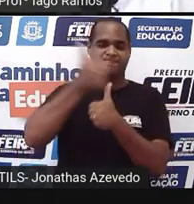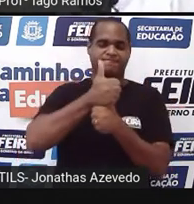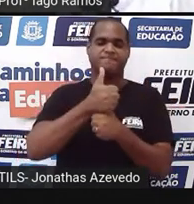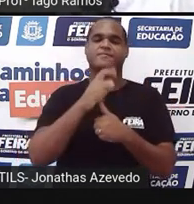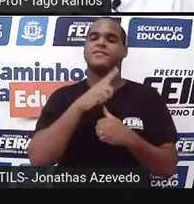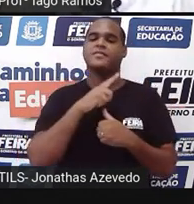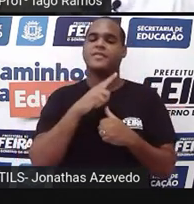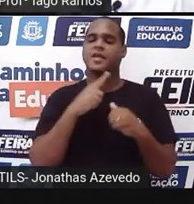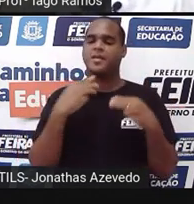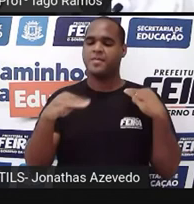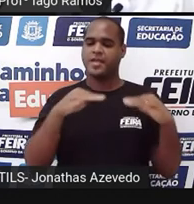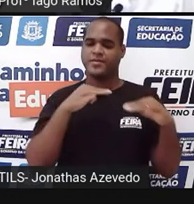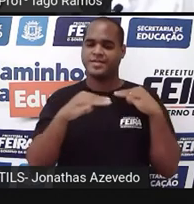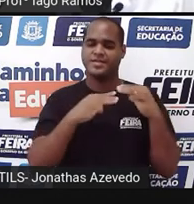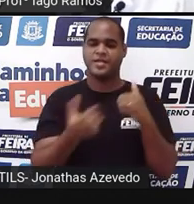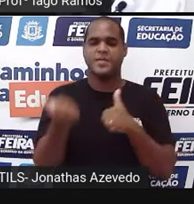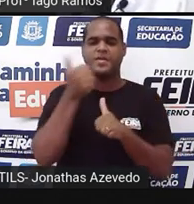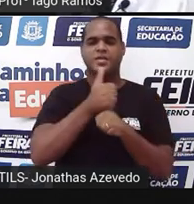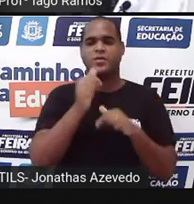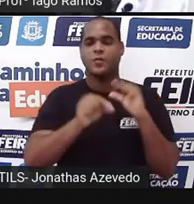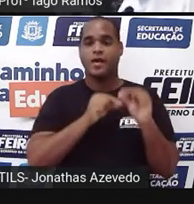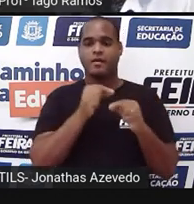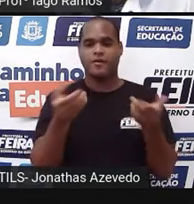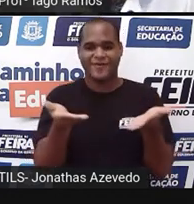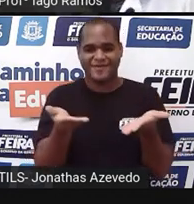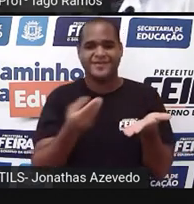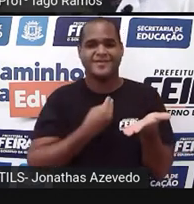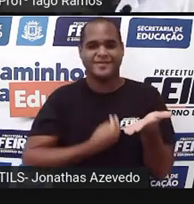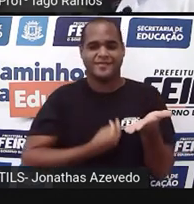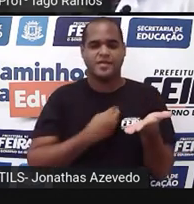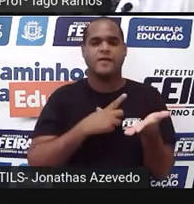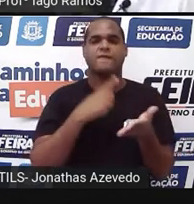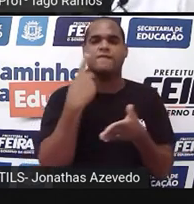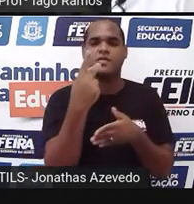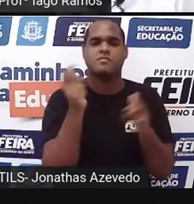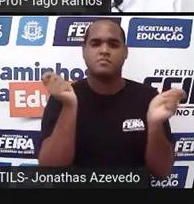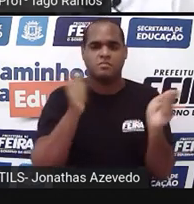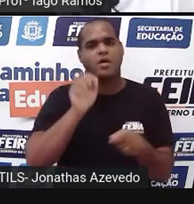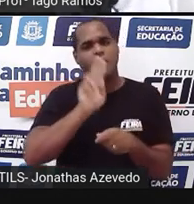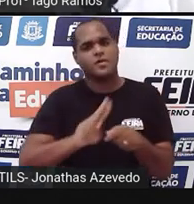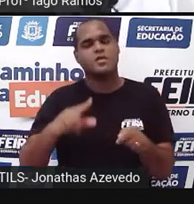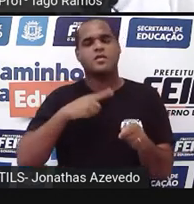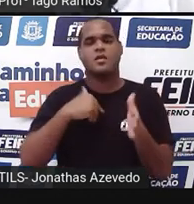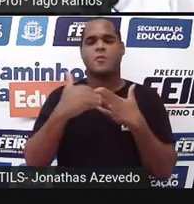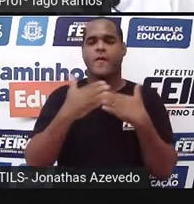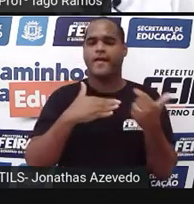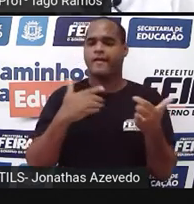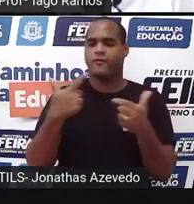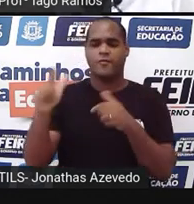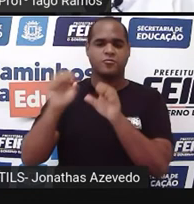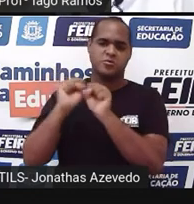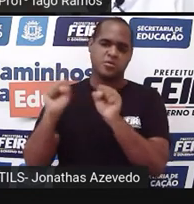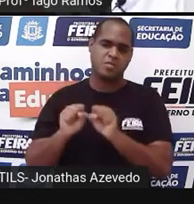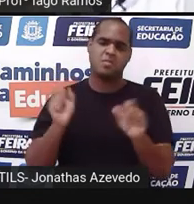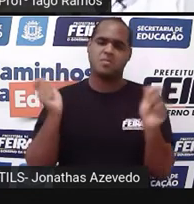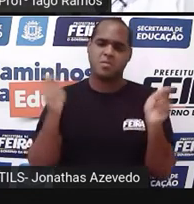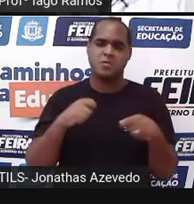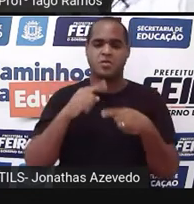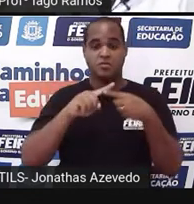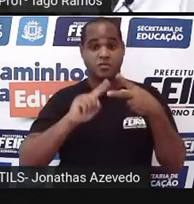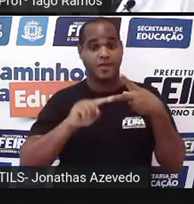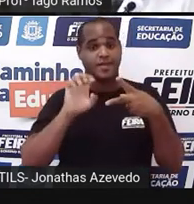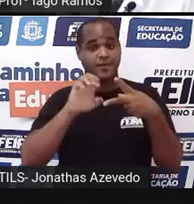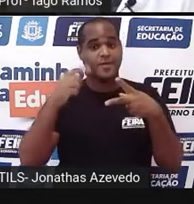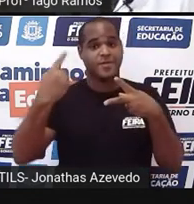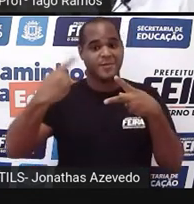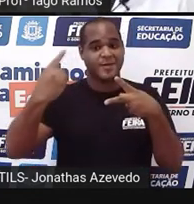e o método da substituição que eu fiz aqui você usa em qualquer sistema que tiver duas